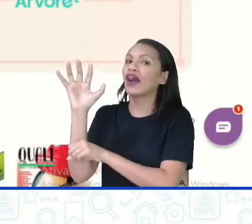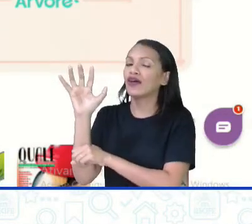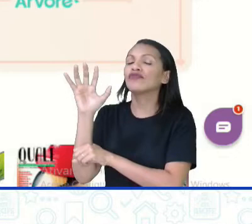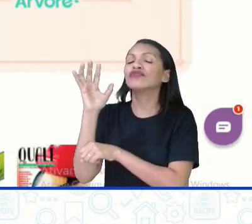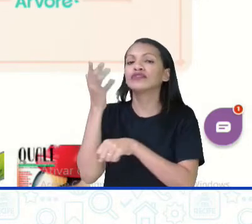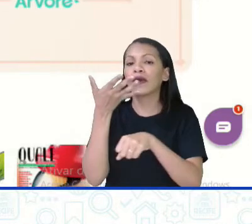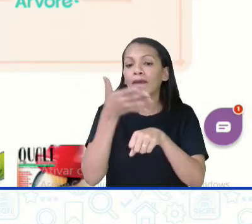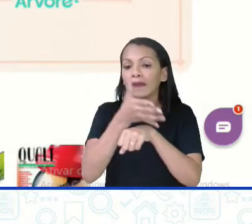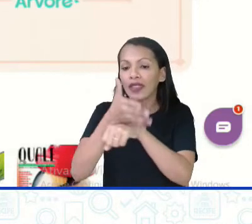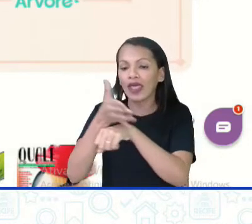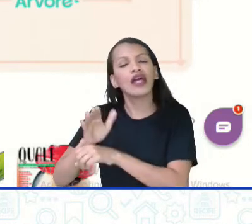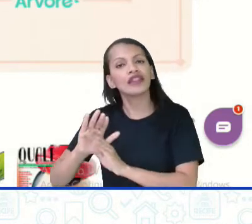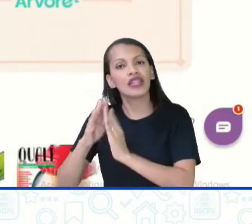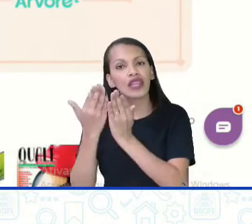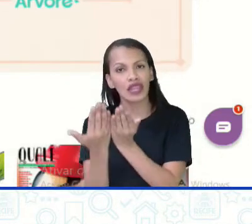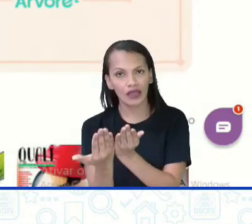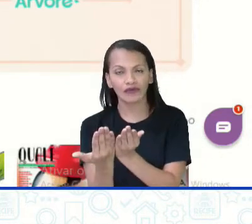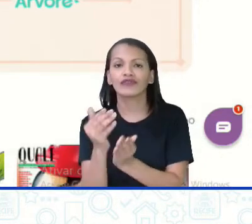essa plataforma